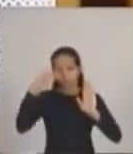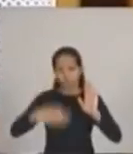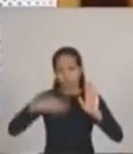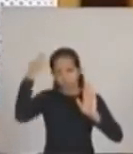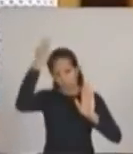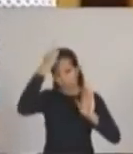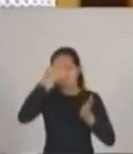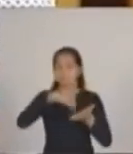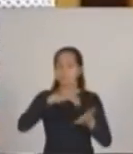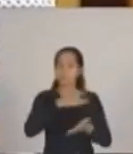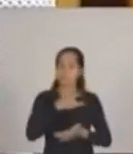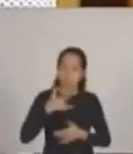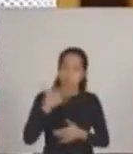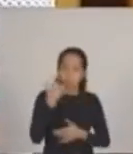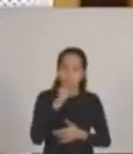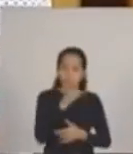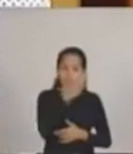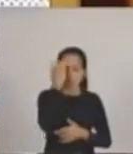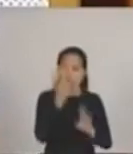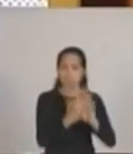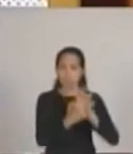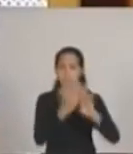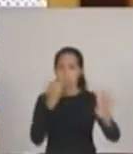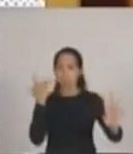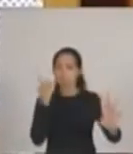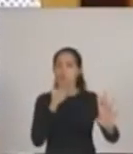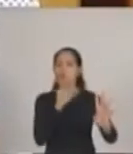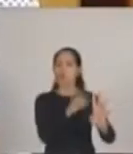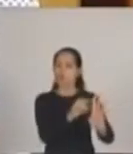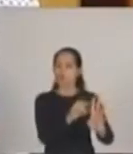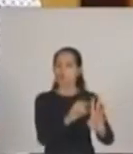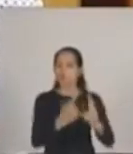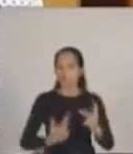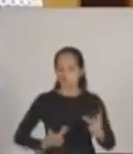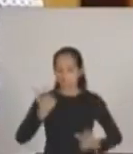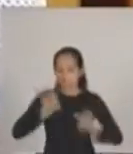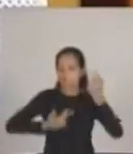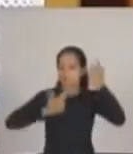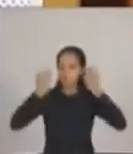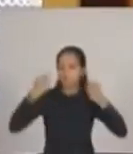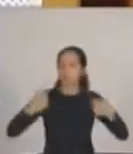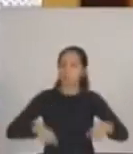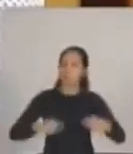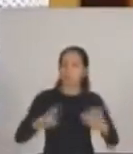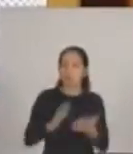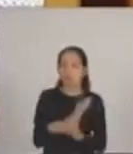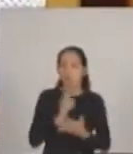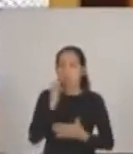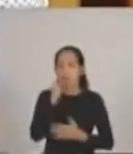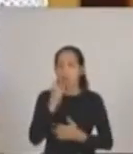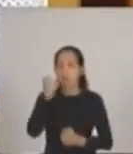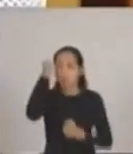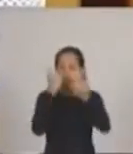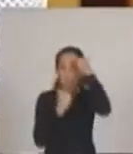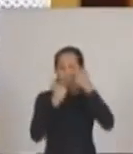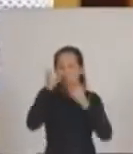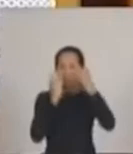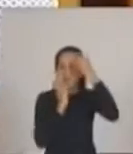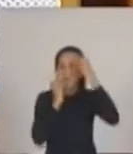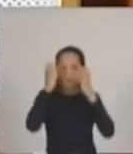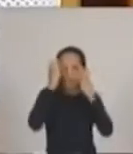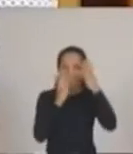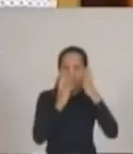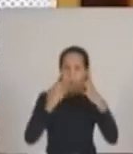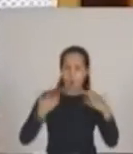Saúde, para caracterizar esses casos de violência contra a mulher com sequelas em face, no corpo da mulher